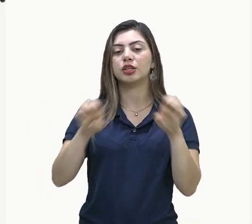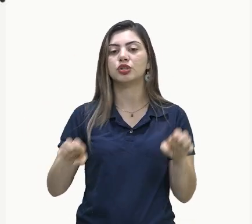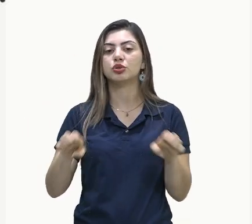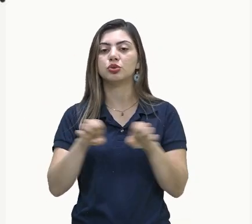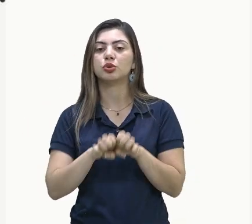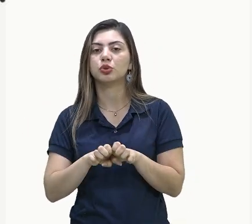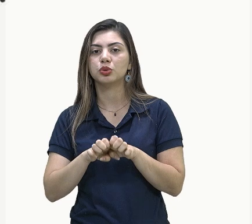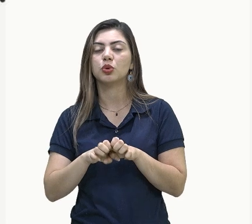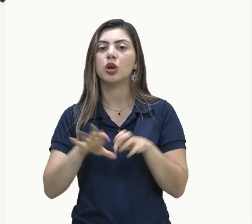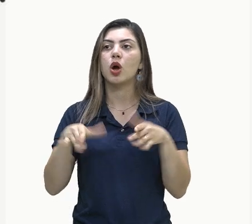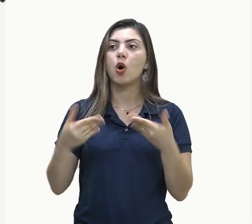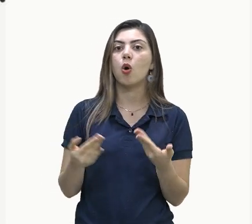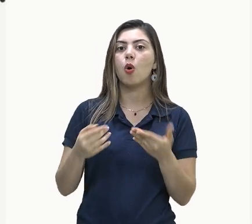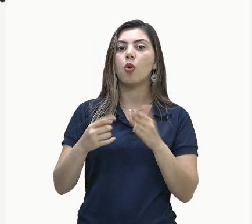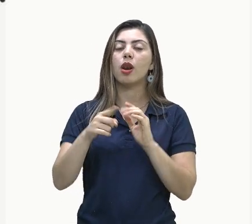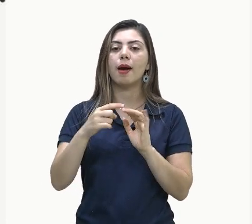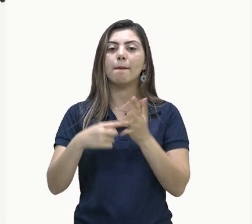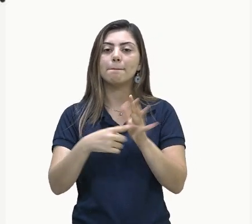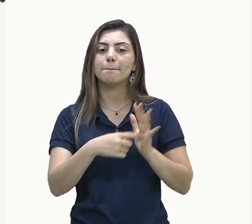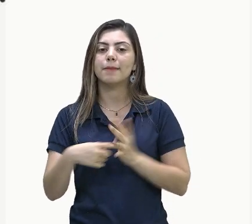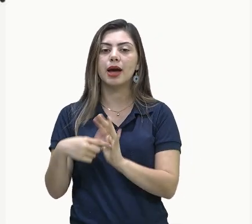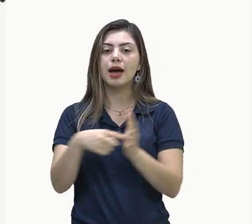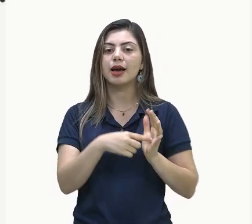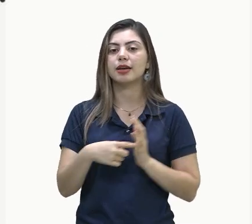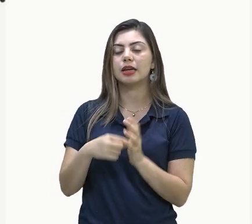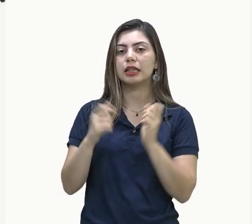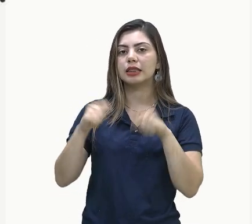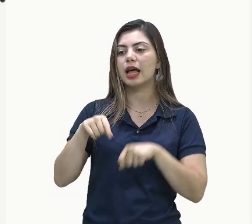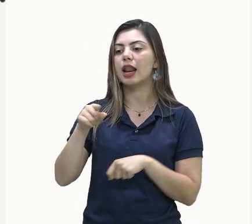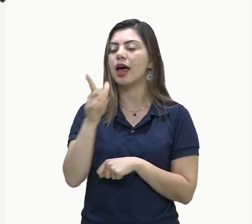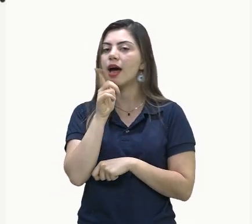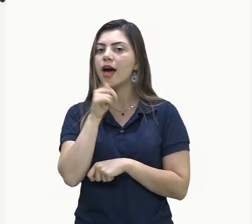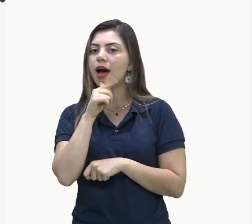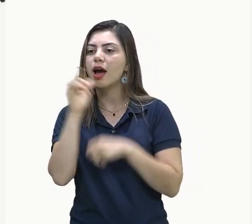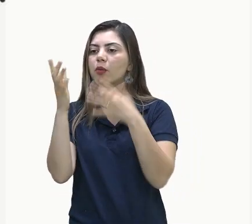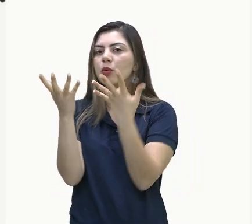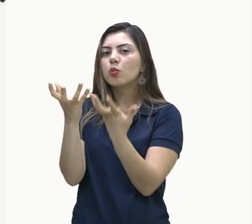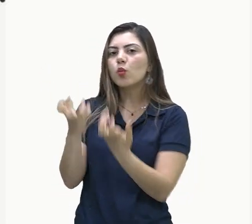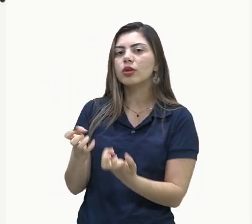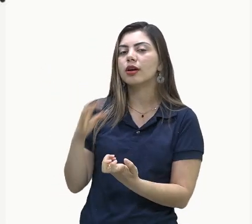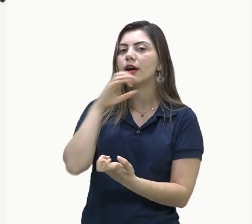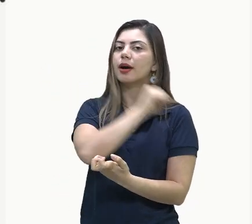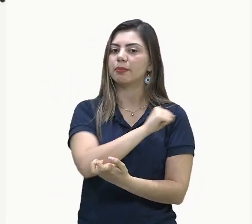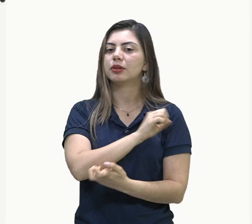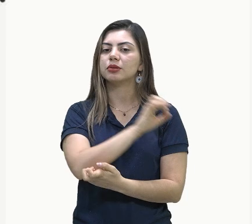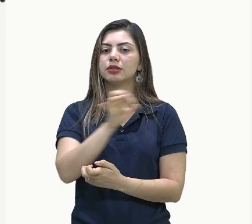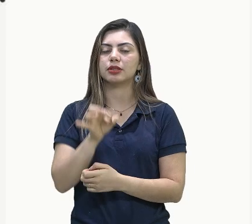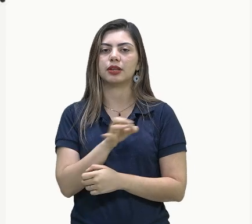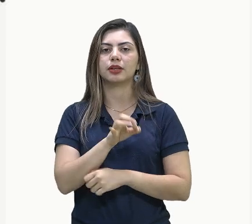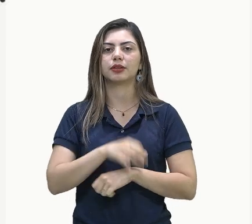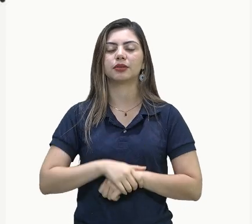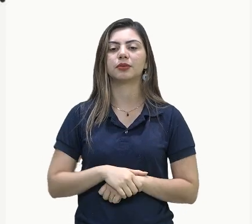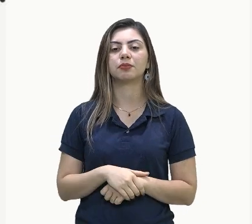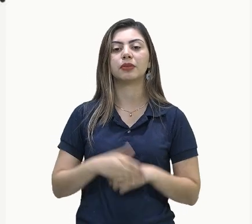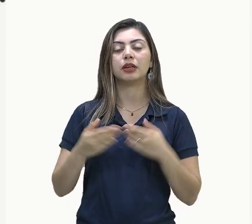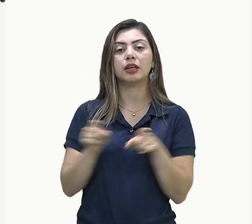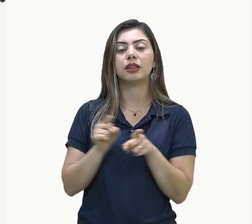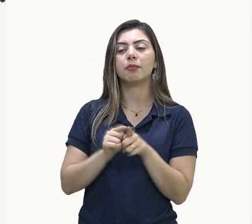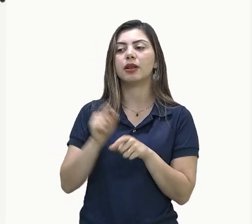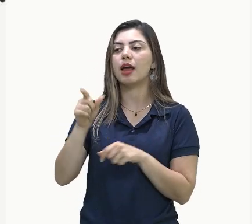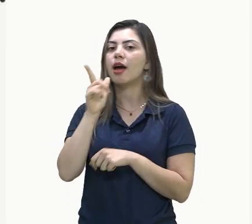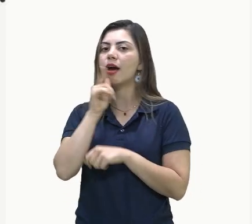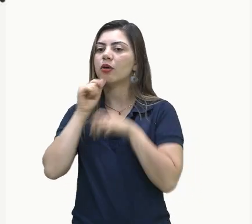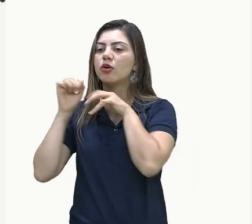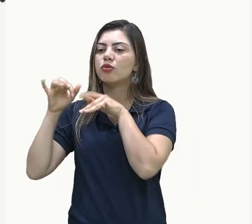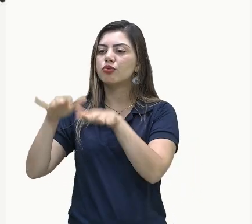ou maquinários para favorecer a drenagem, que diminui ali a velocidade do escoamento superficial, e também